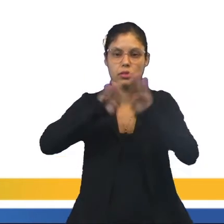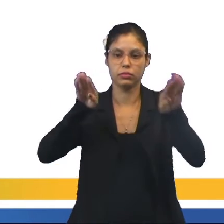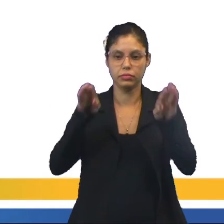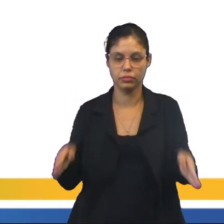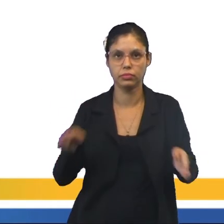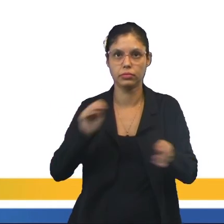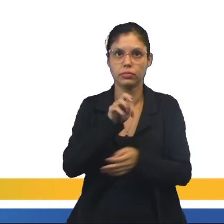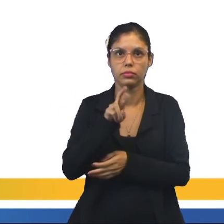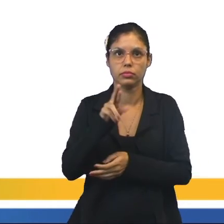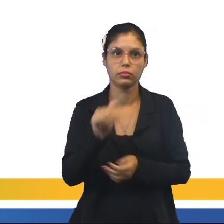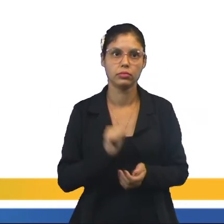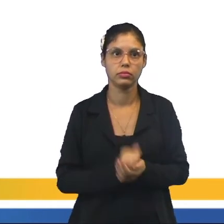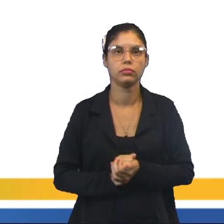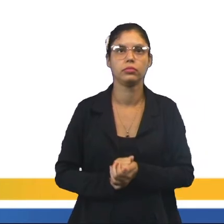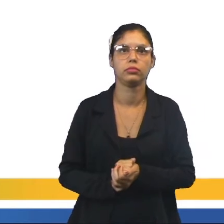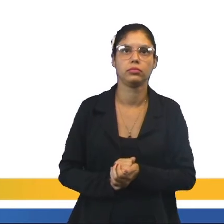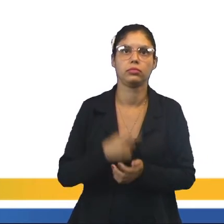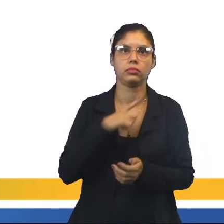nessa maquete,